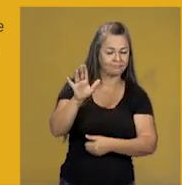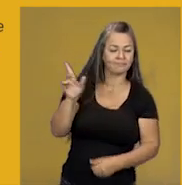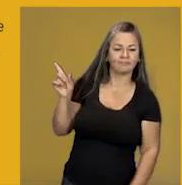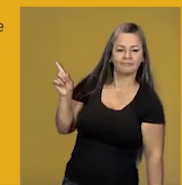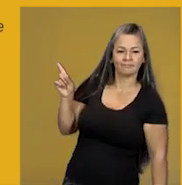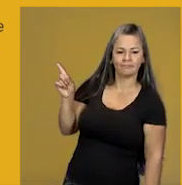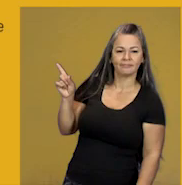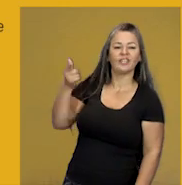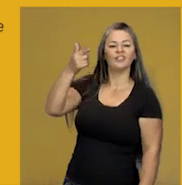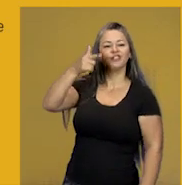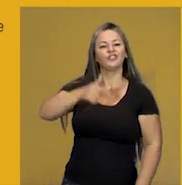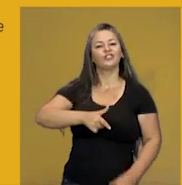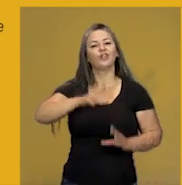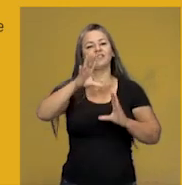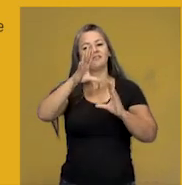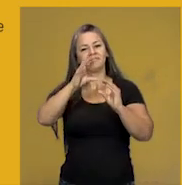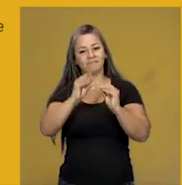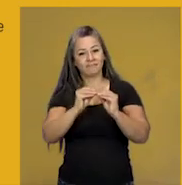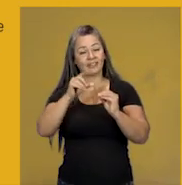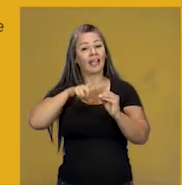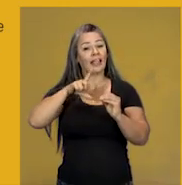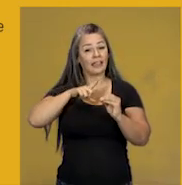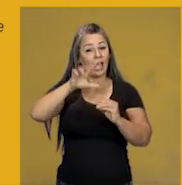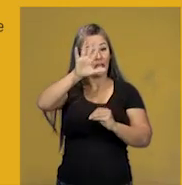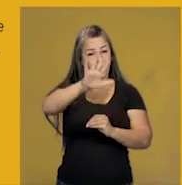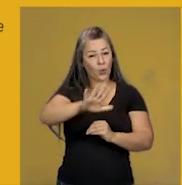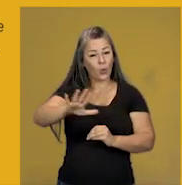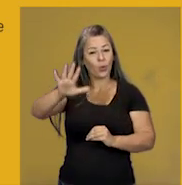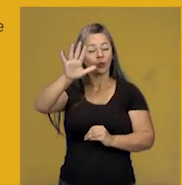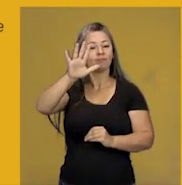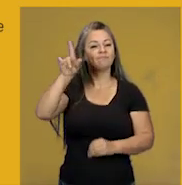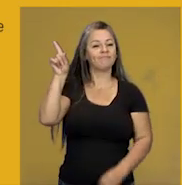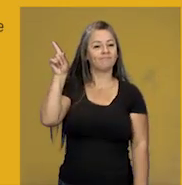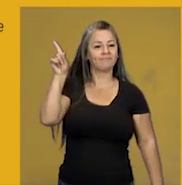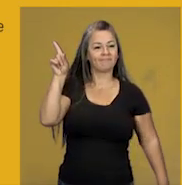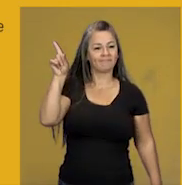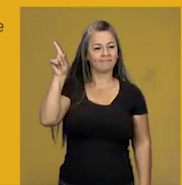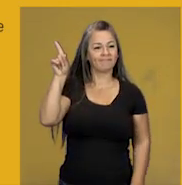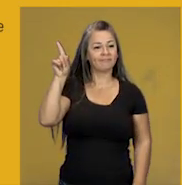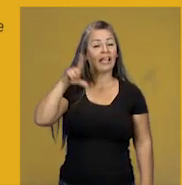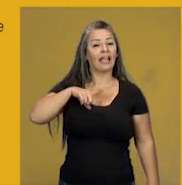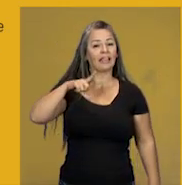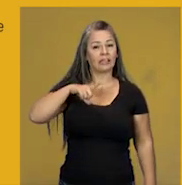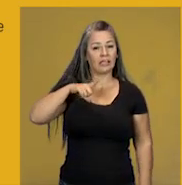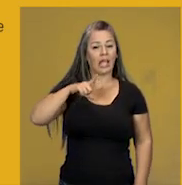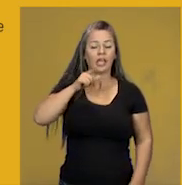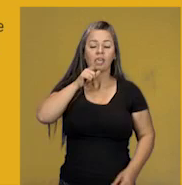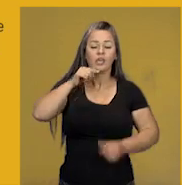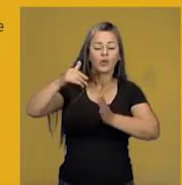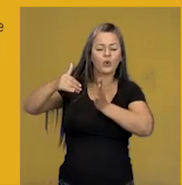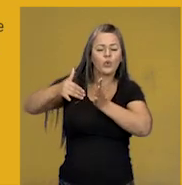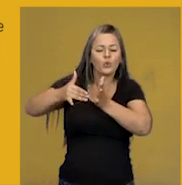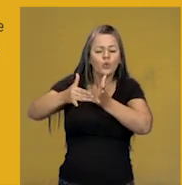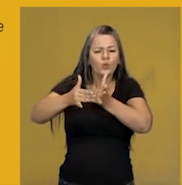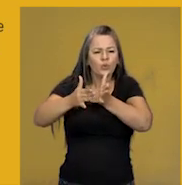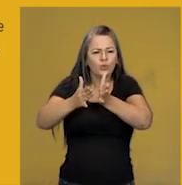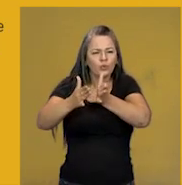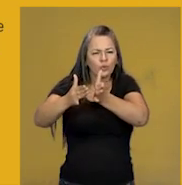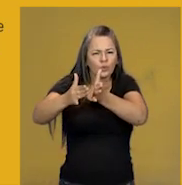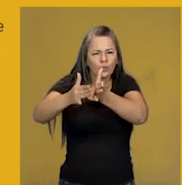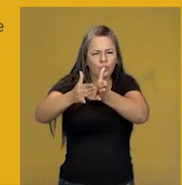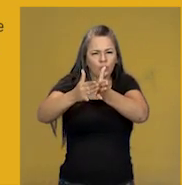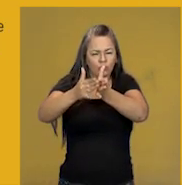você tem o Cerrado no interior, né? A hidrografia a gente conhece como os rios intermitentes, são aqueles rios que